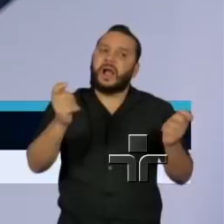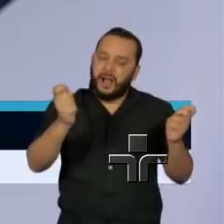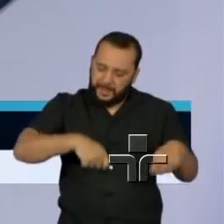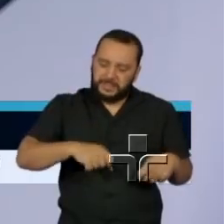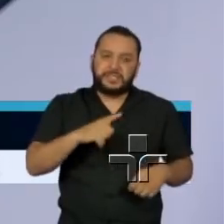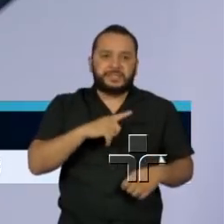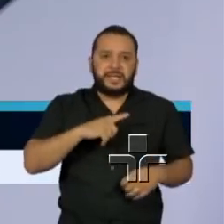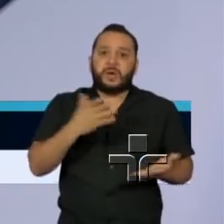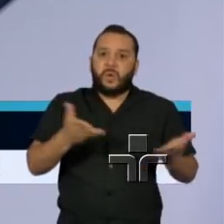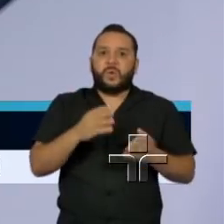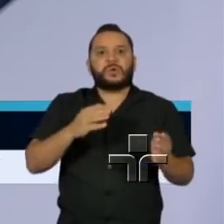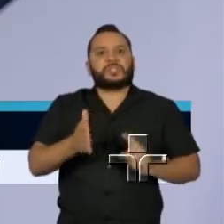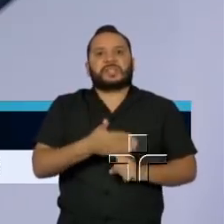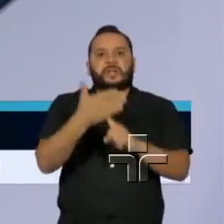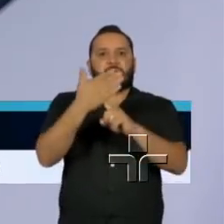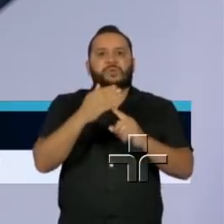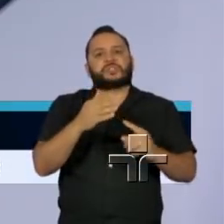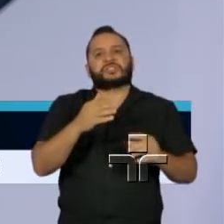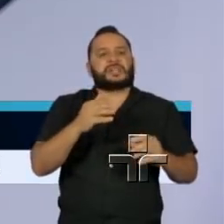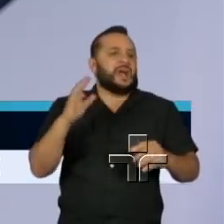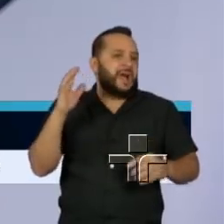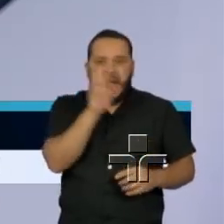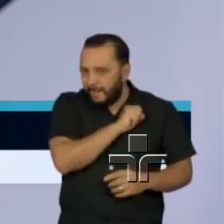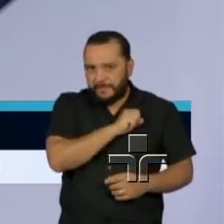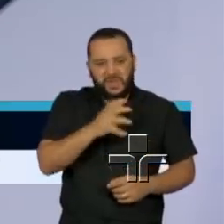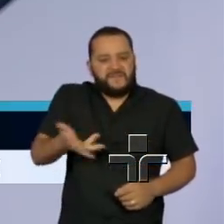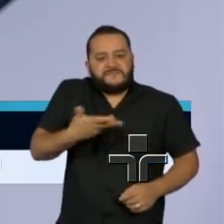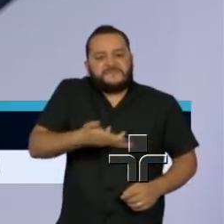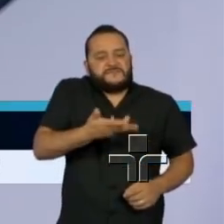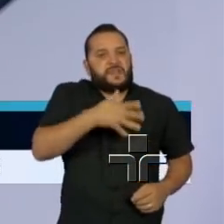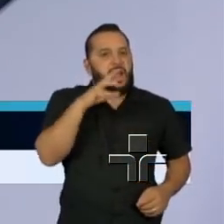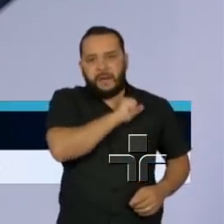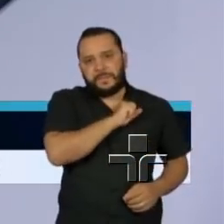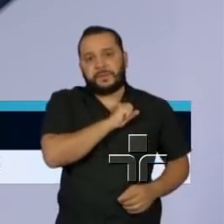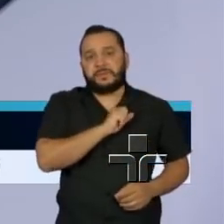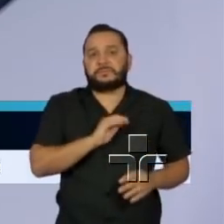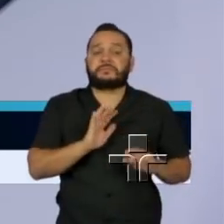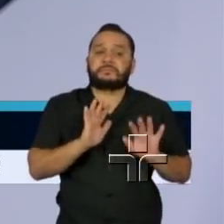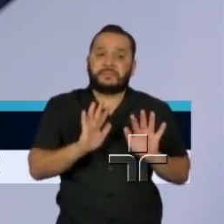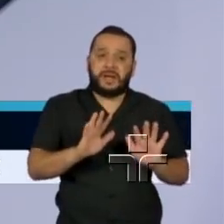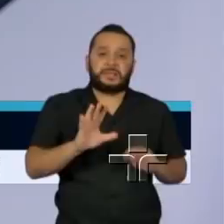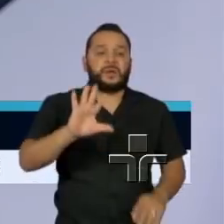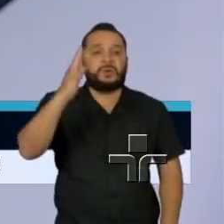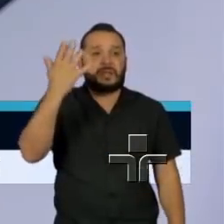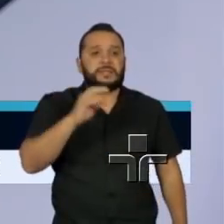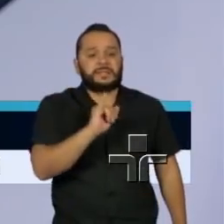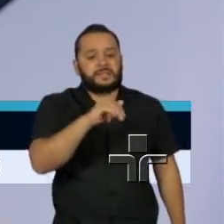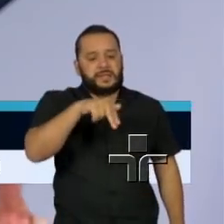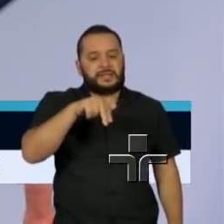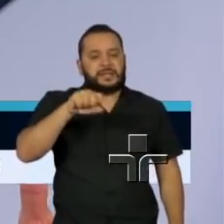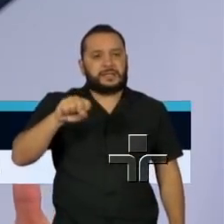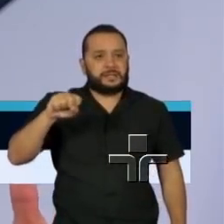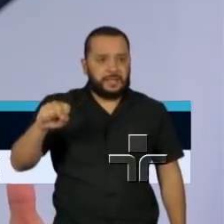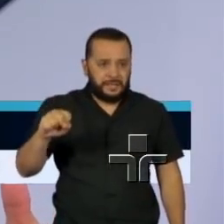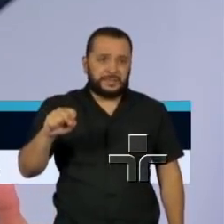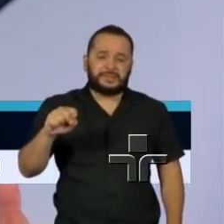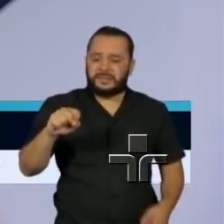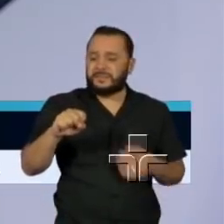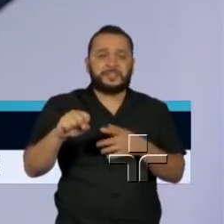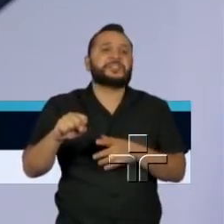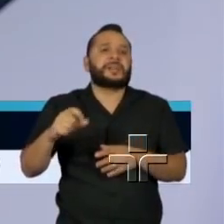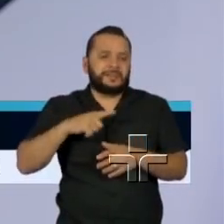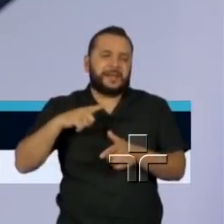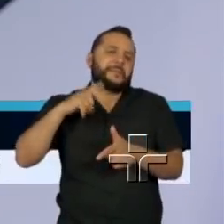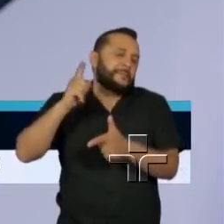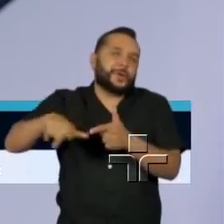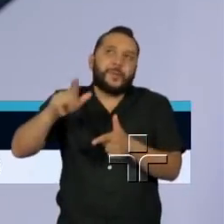está possibilitando que as coisas corram numa velocidade sonora. Acontece que o INSS não funciona normalmente.